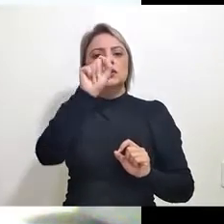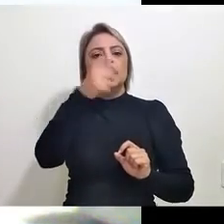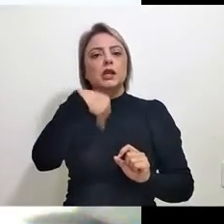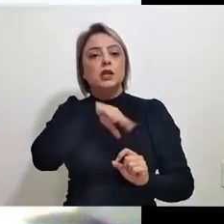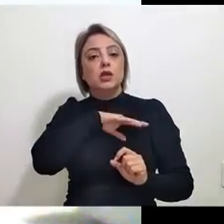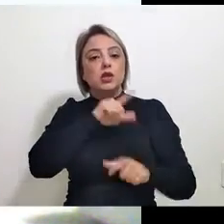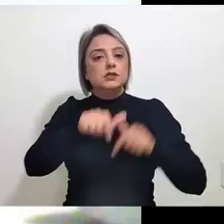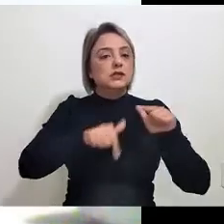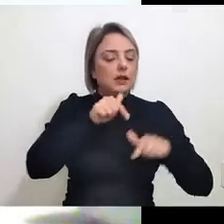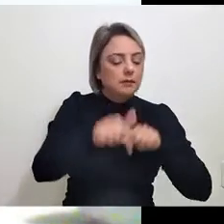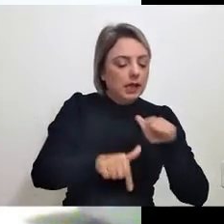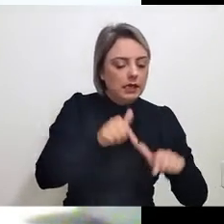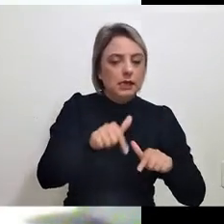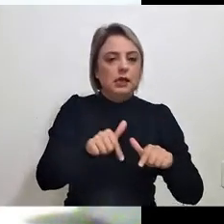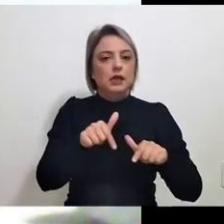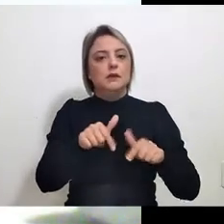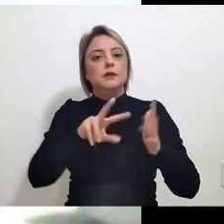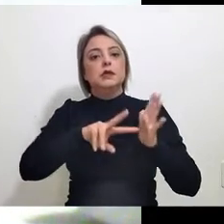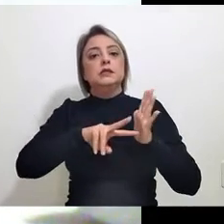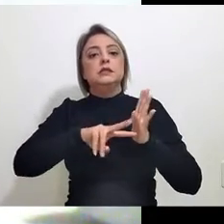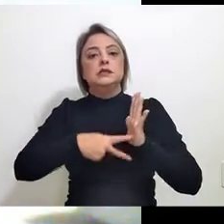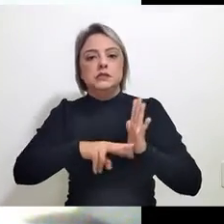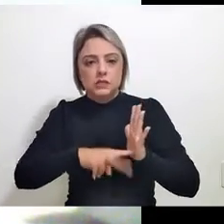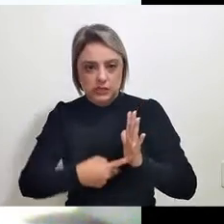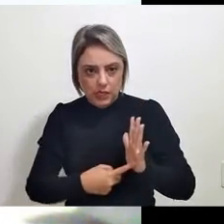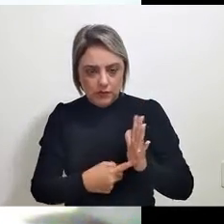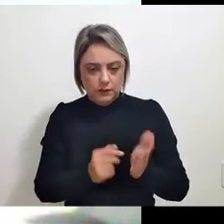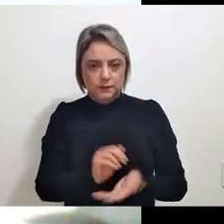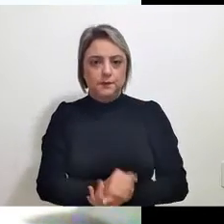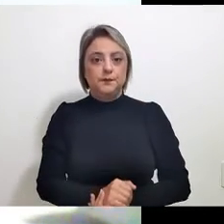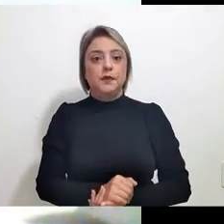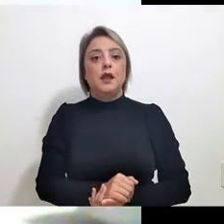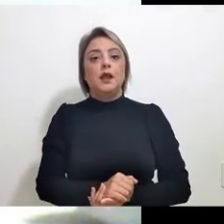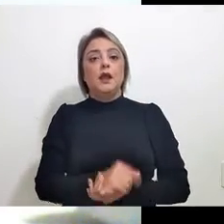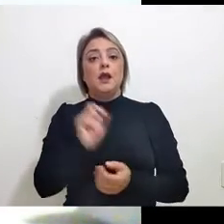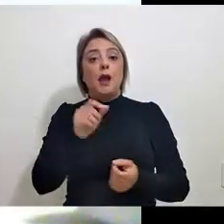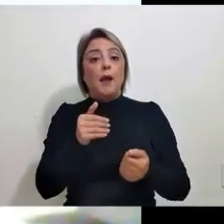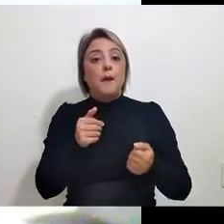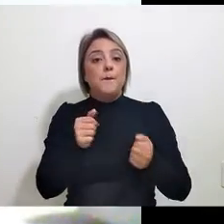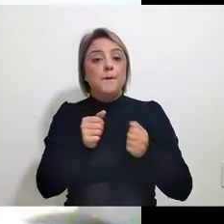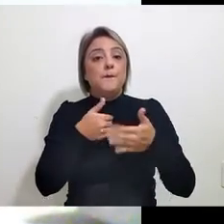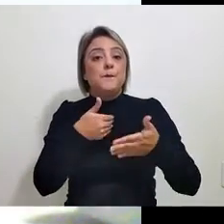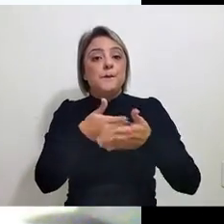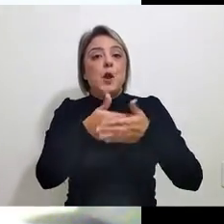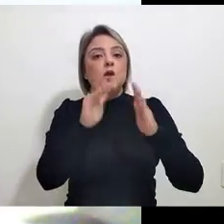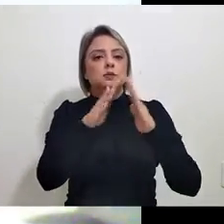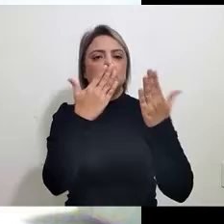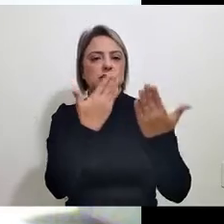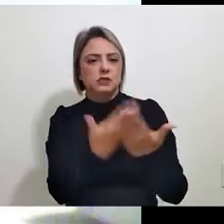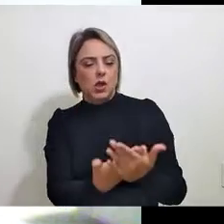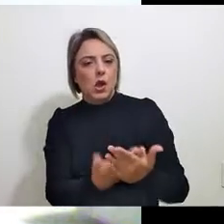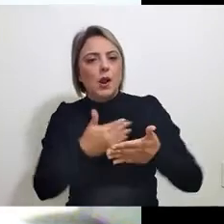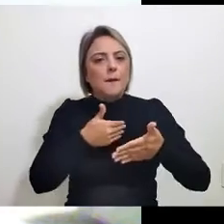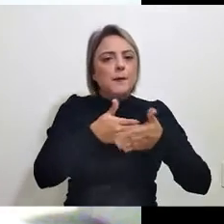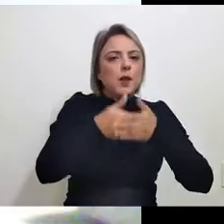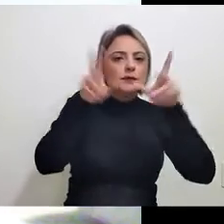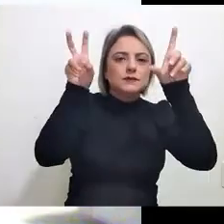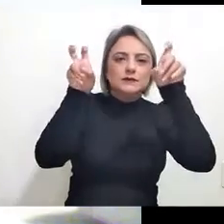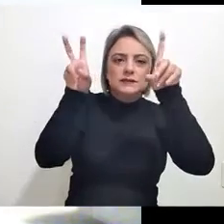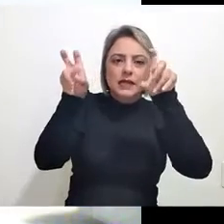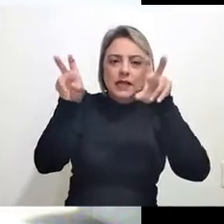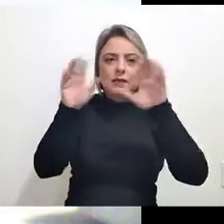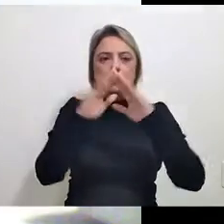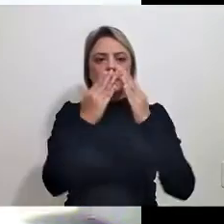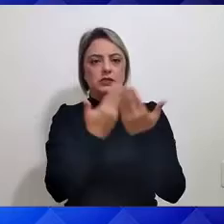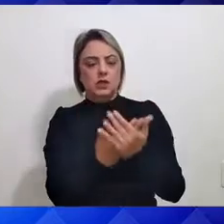apresentando para a gente. E para fechar, hoje eu estou no sindicato, mas já estive em direção de escola, e